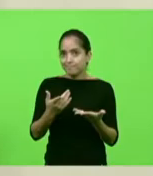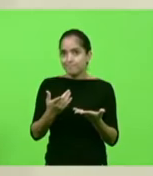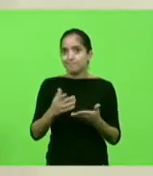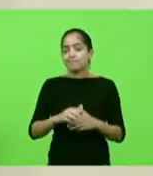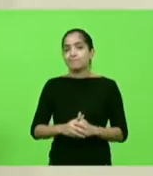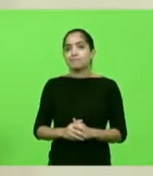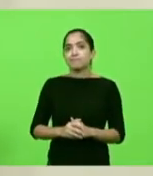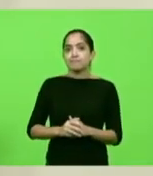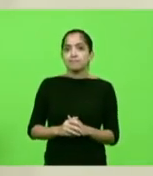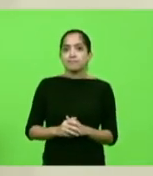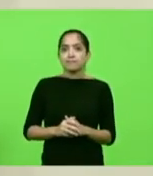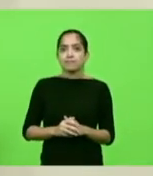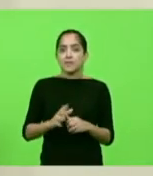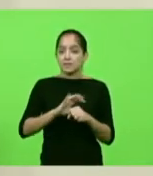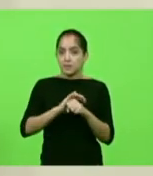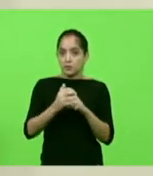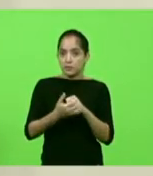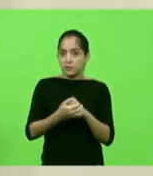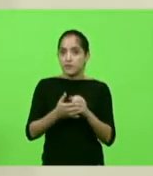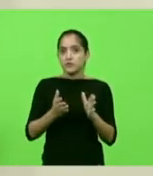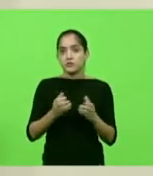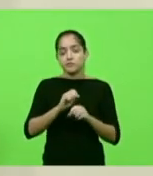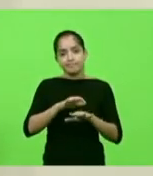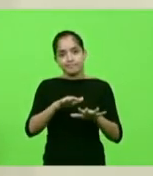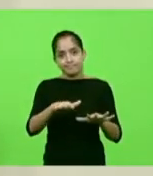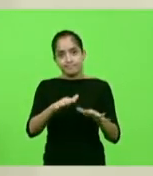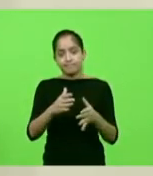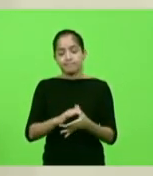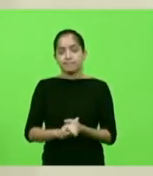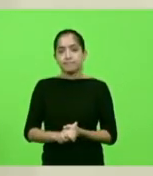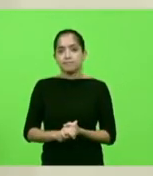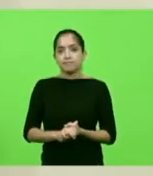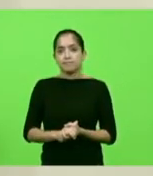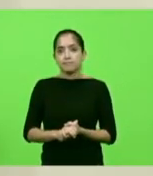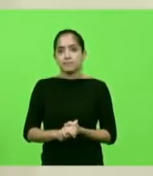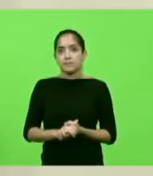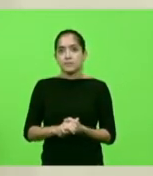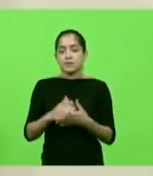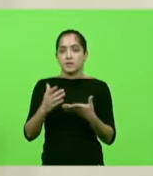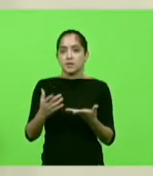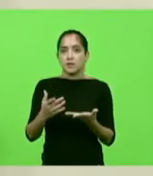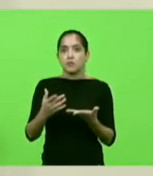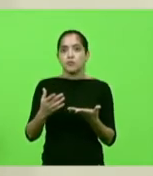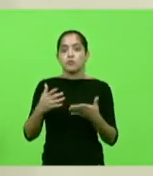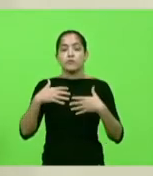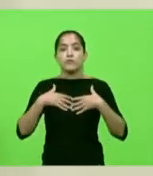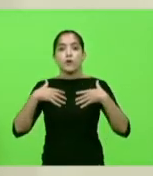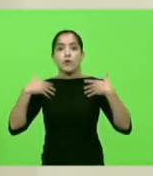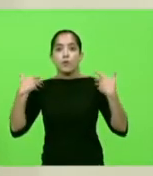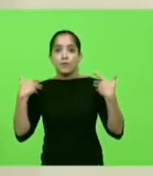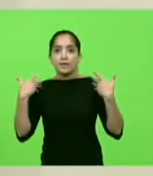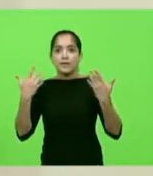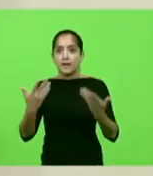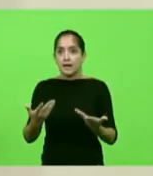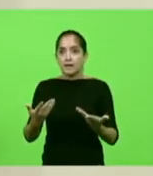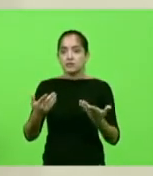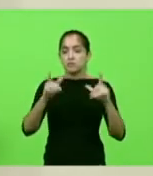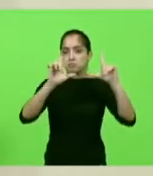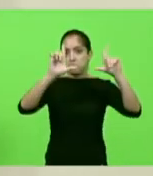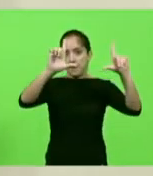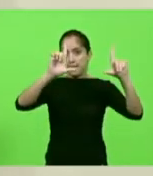provocadas pela Covid e pelo Covid. Então, haverão homenagens através de